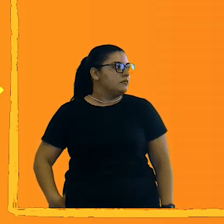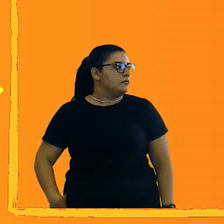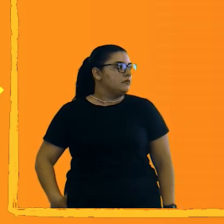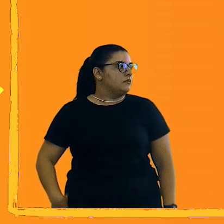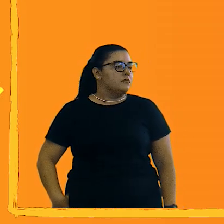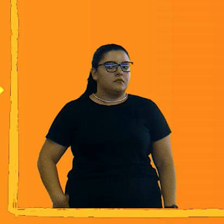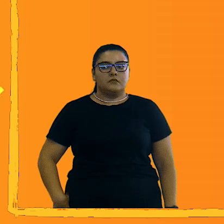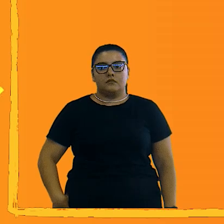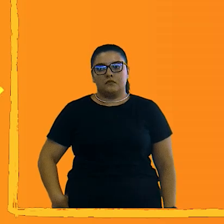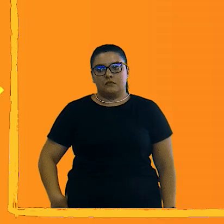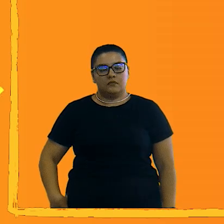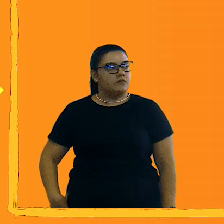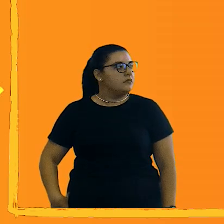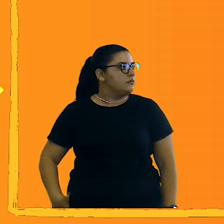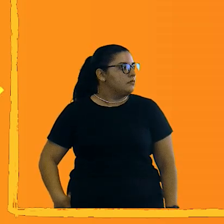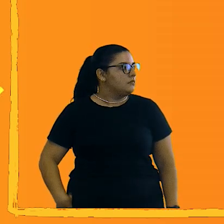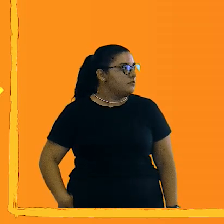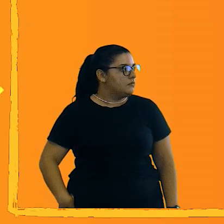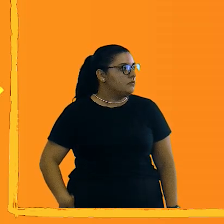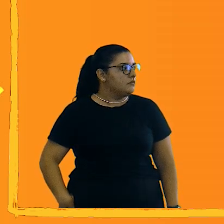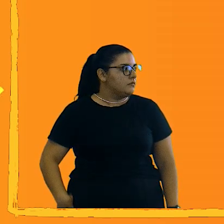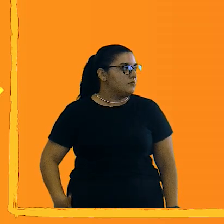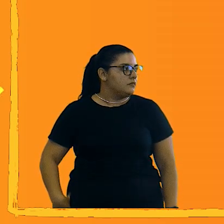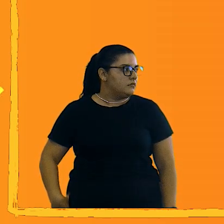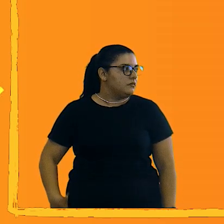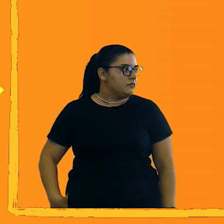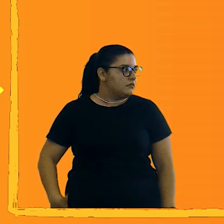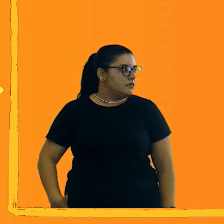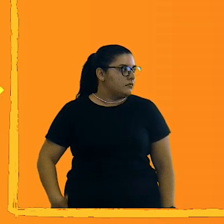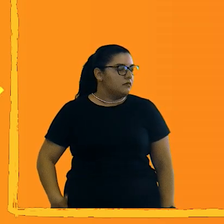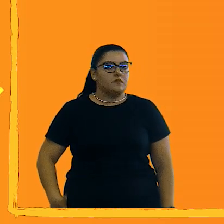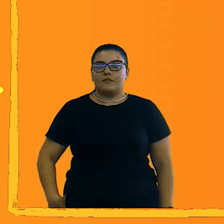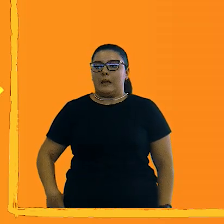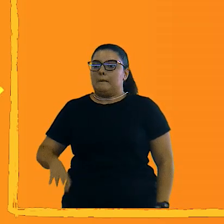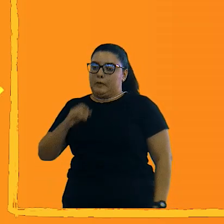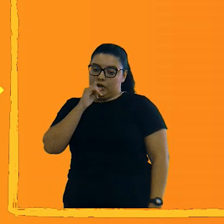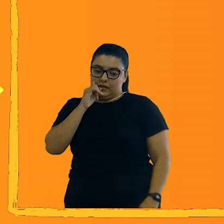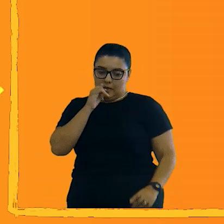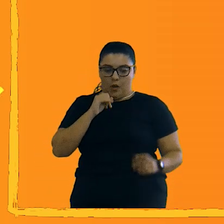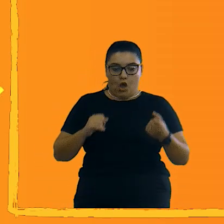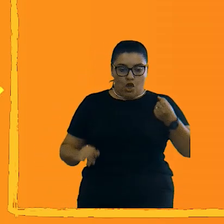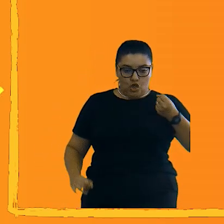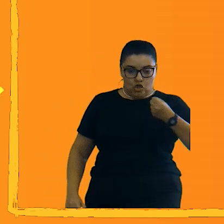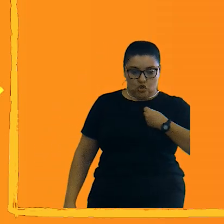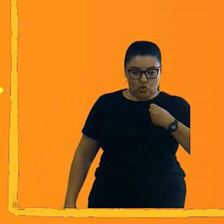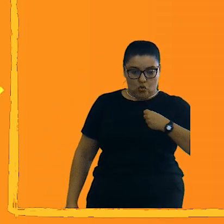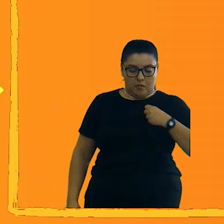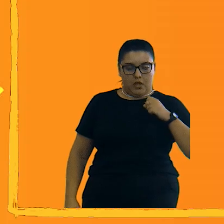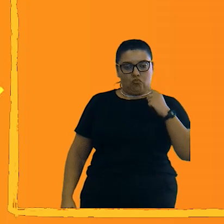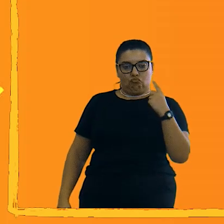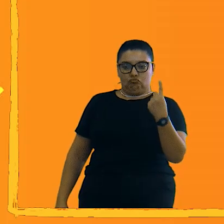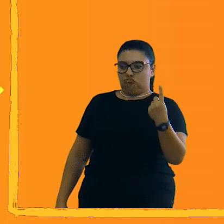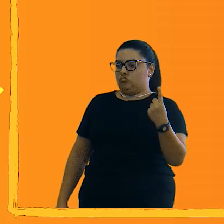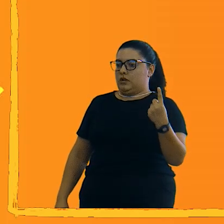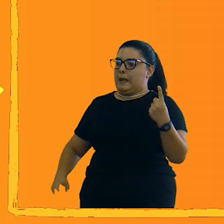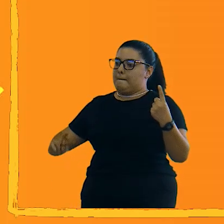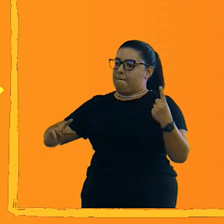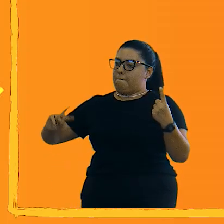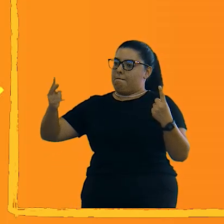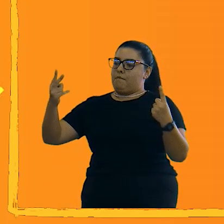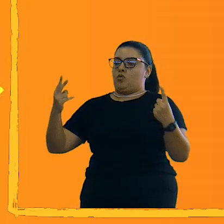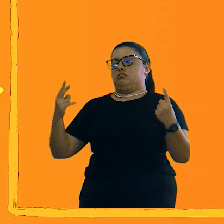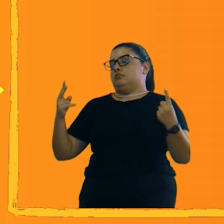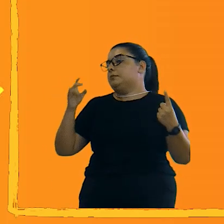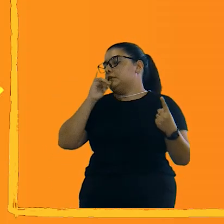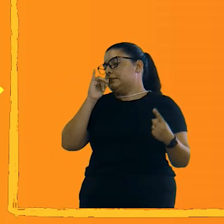igual na mesma proporção Não não é igual É na mesma proporção porque quando você meir di igual por